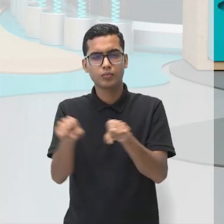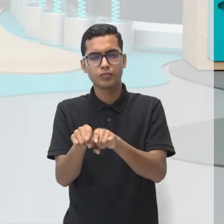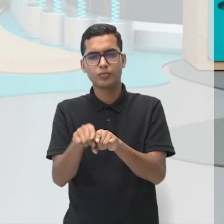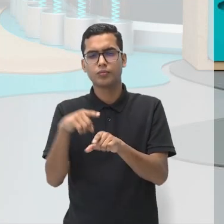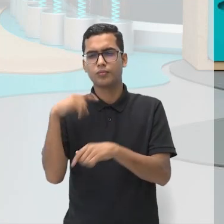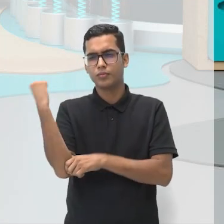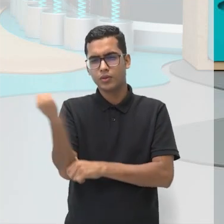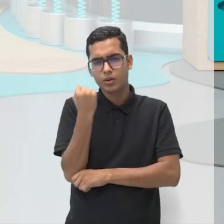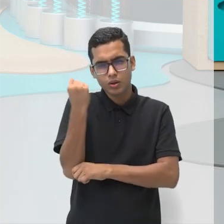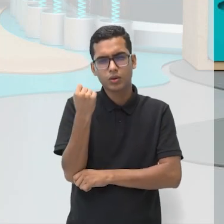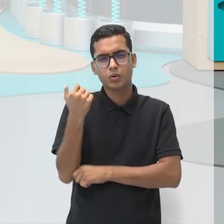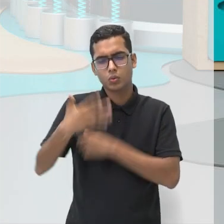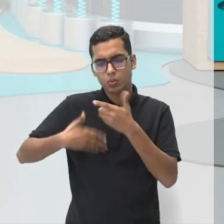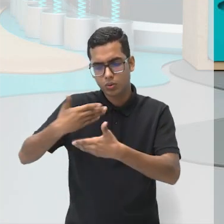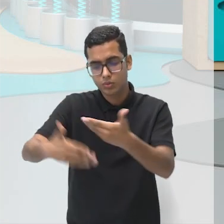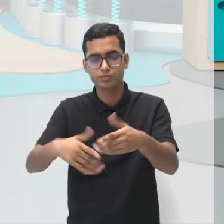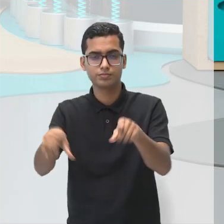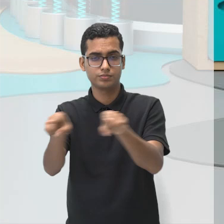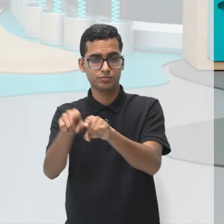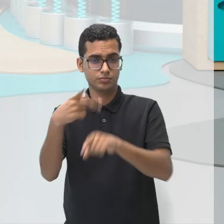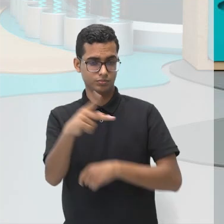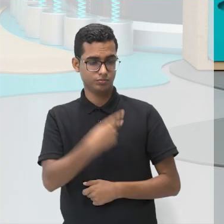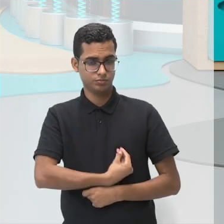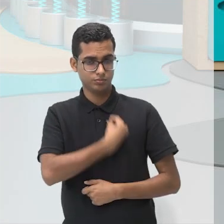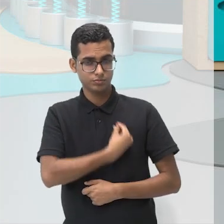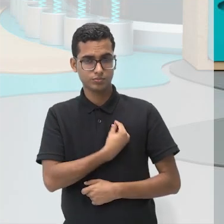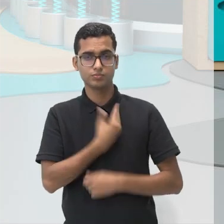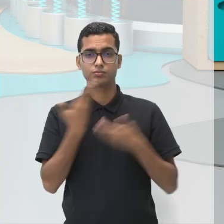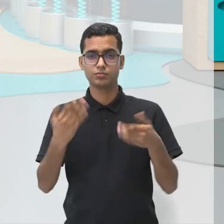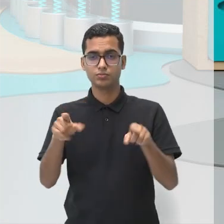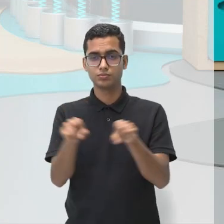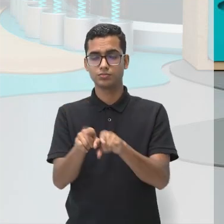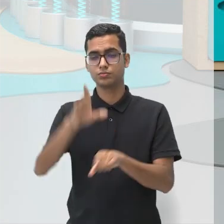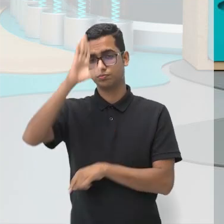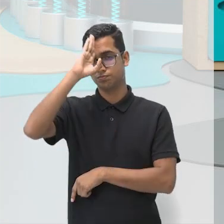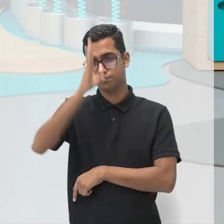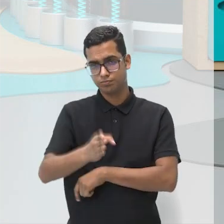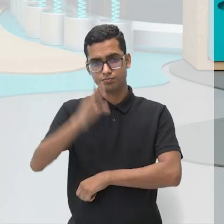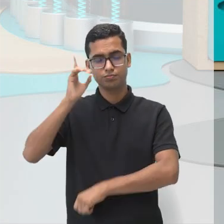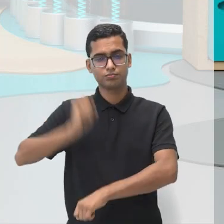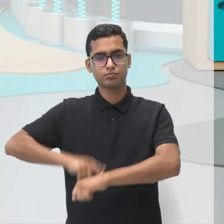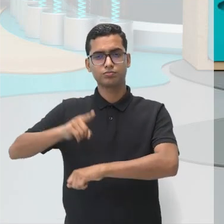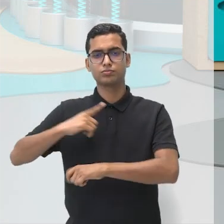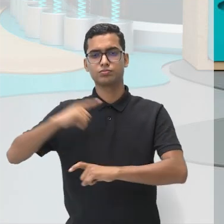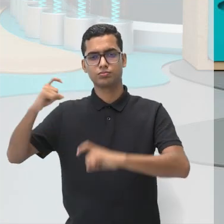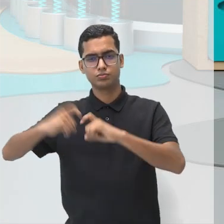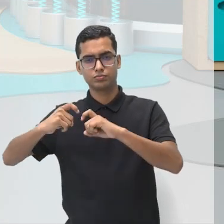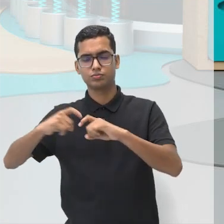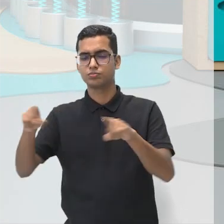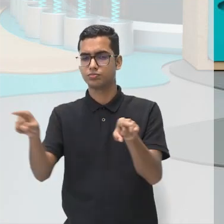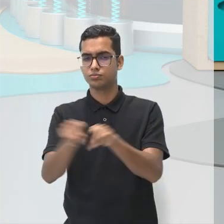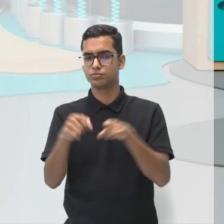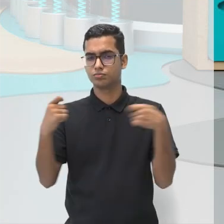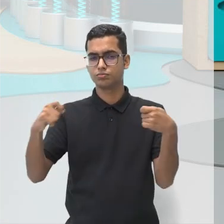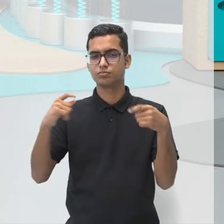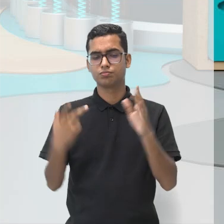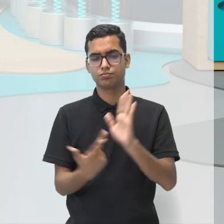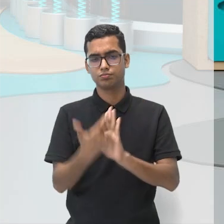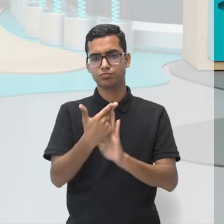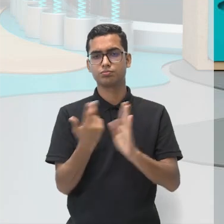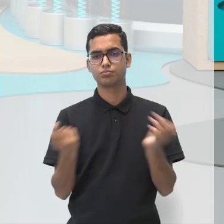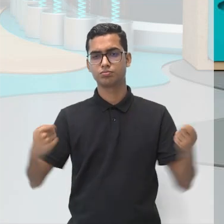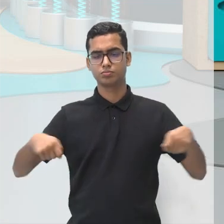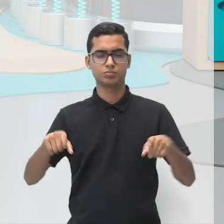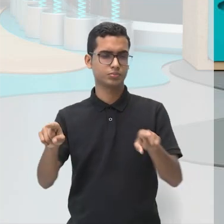extenso, um desajuste que você pode levar para a vida, aí a intervenção já precisa ser um pouco mais rápida e pode precisar aí dessa